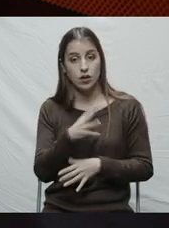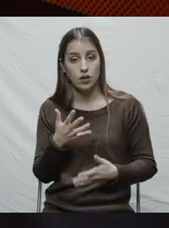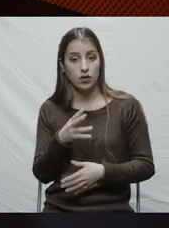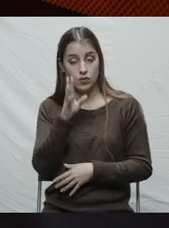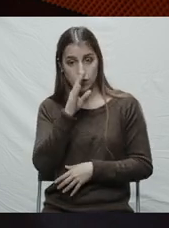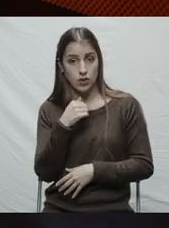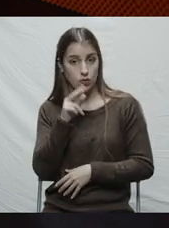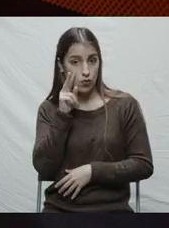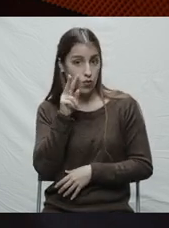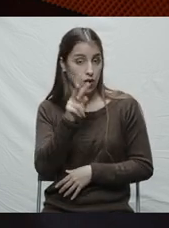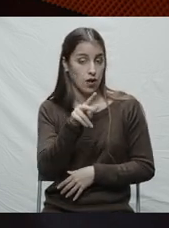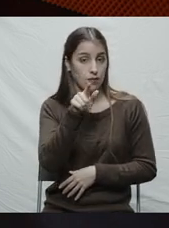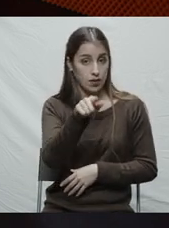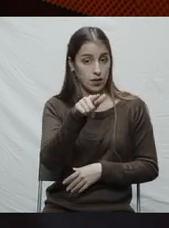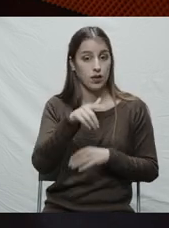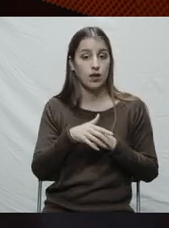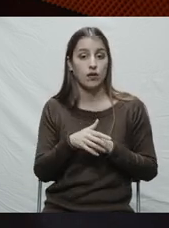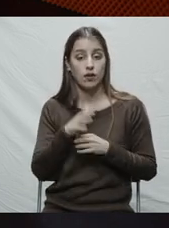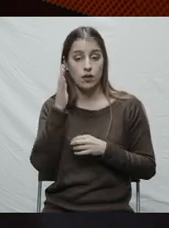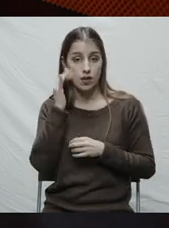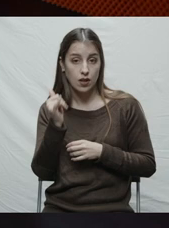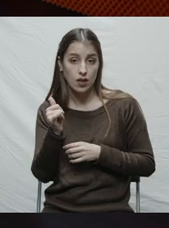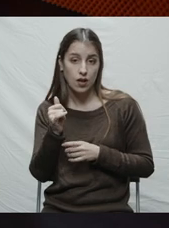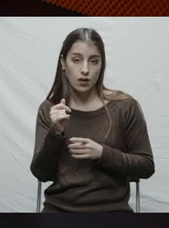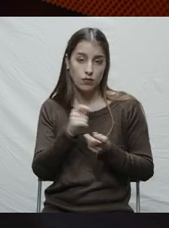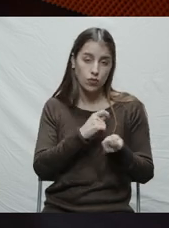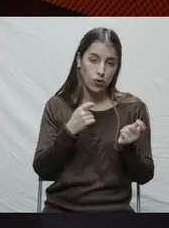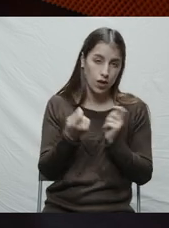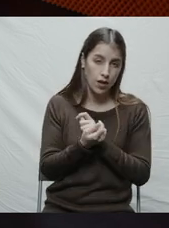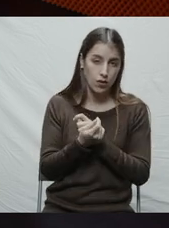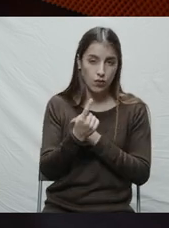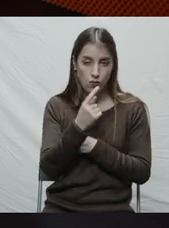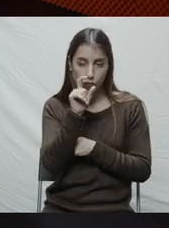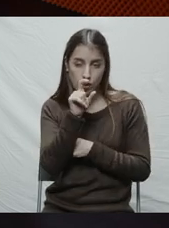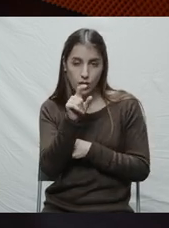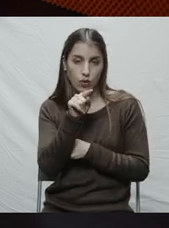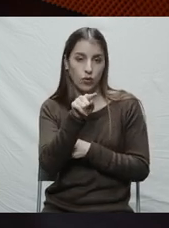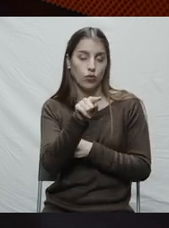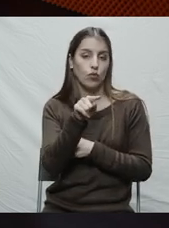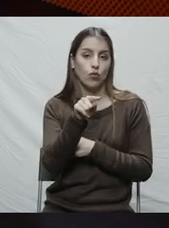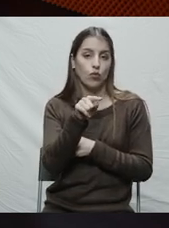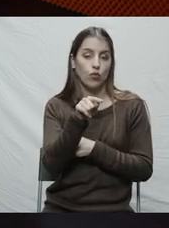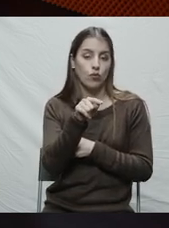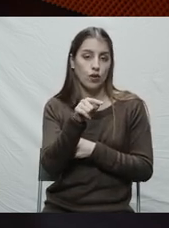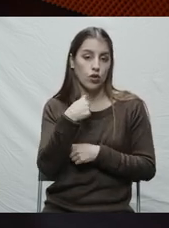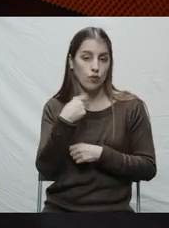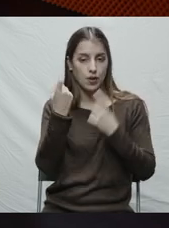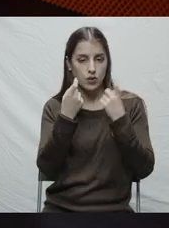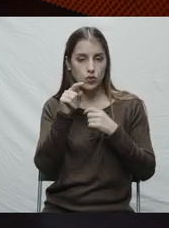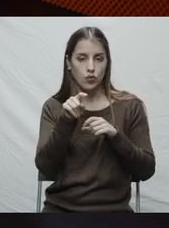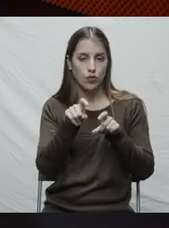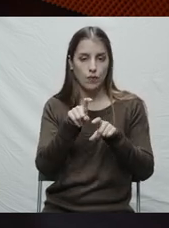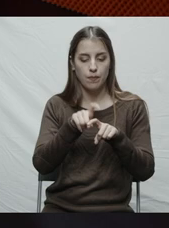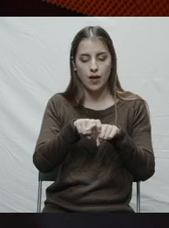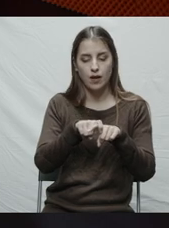olhar para ti, se começar a desviar um bocadinho a forma como tu estás, começa a aparecer uma coisa nova. E isso é um trabalho de, chamávamos improvisação, mas eu